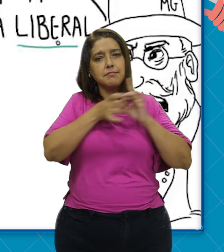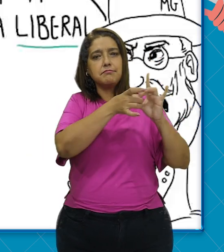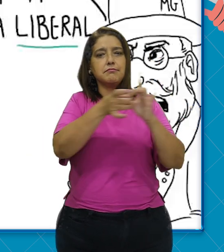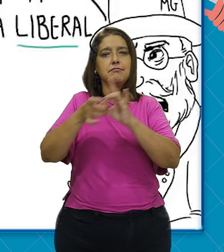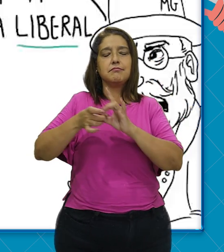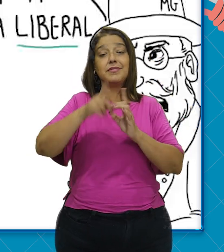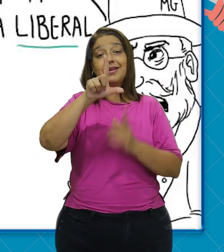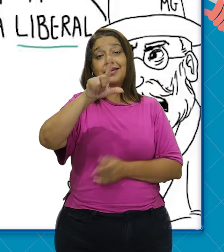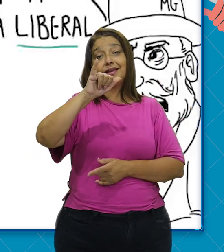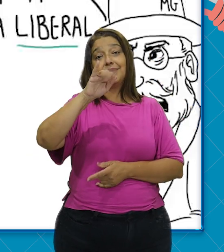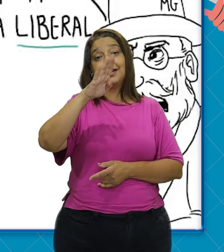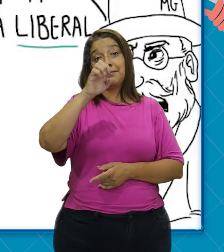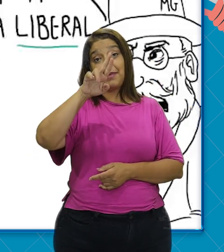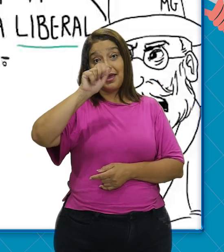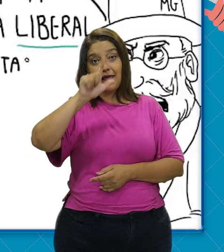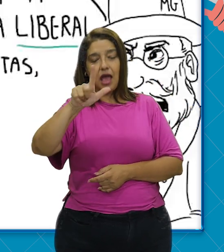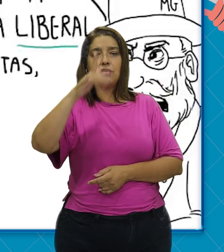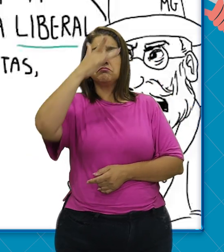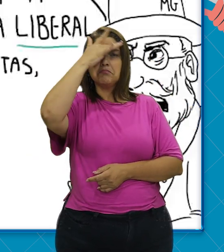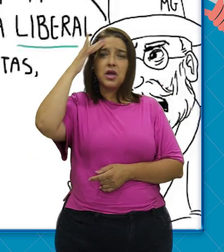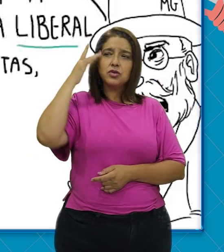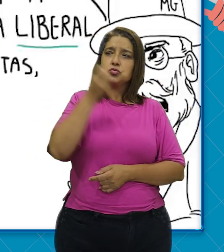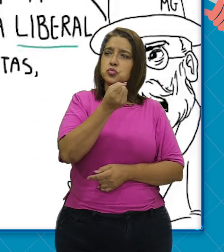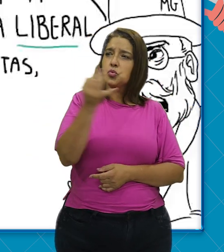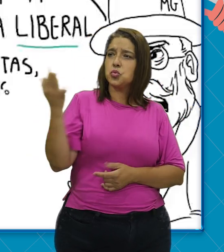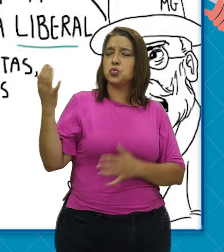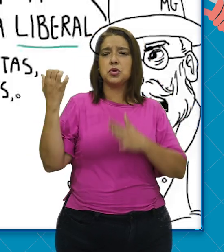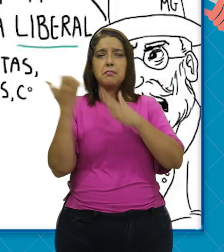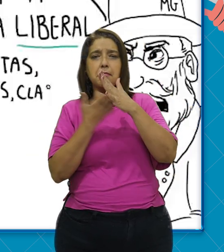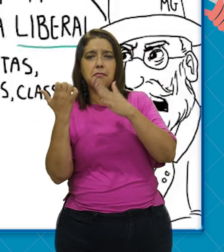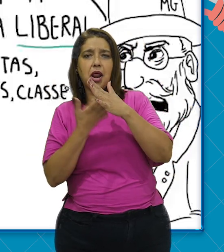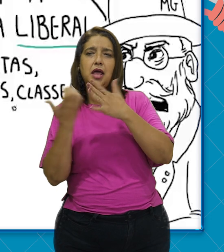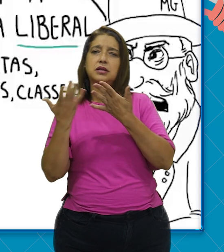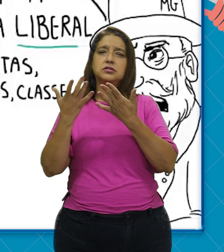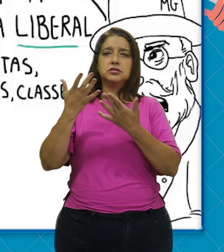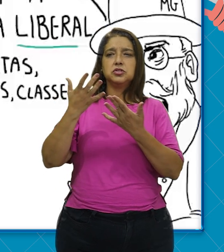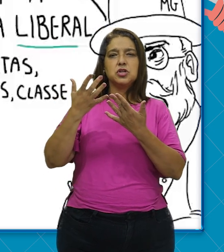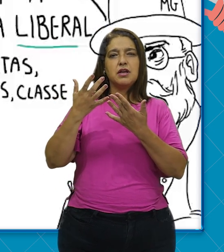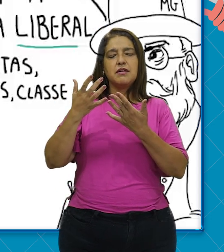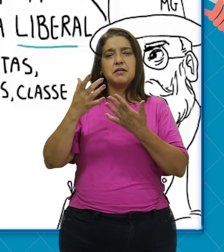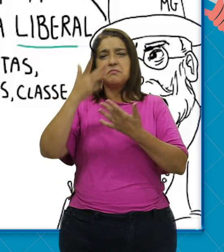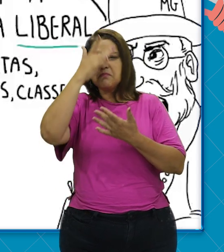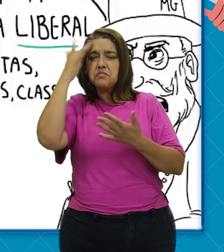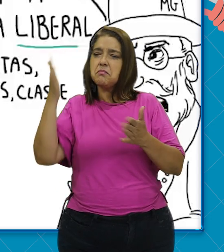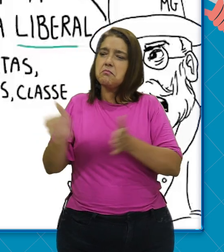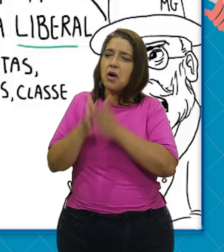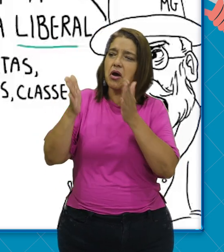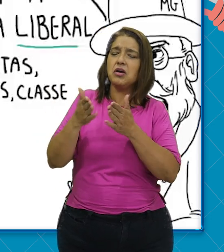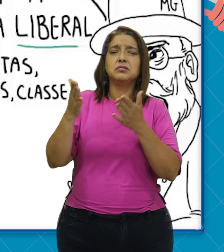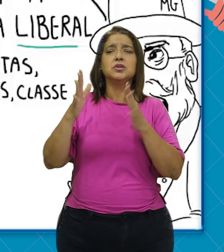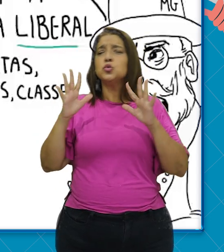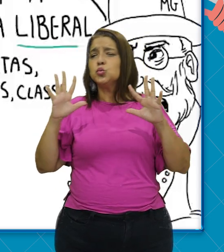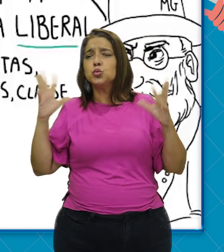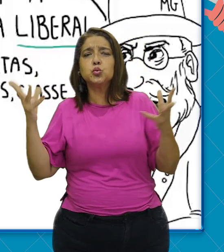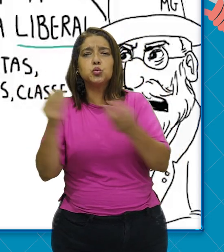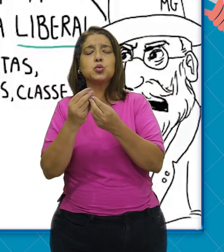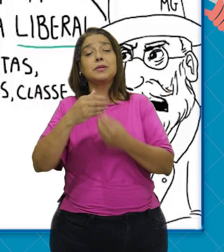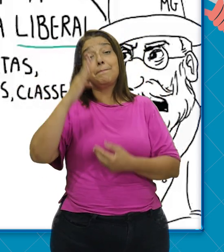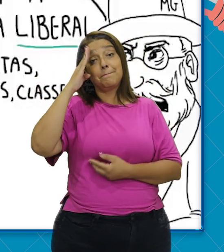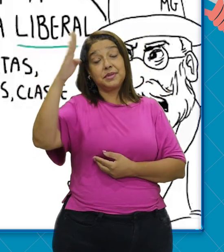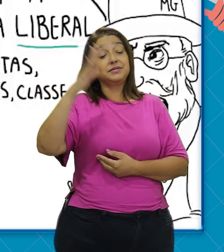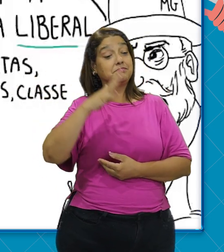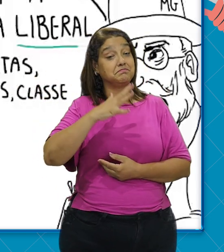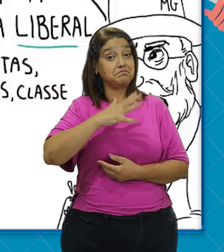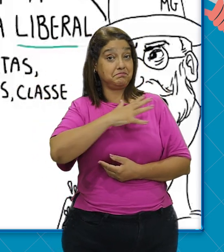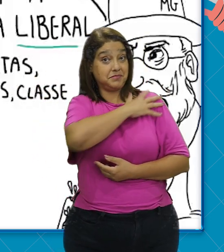Ele contava com tenentistas, empresários, industriais, a classe média, mas principalmente os militares. Esse